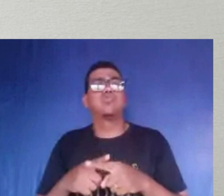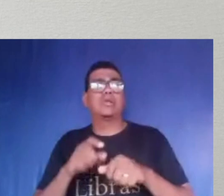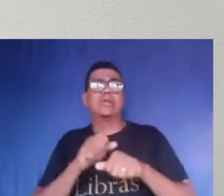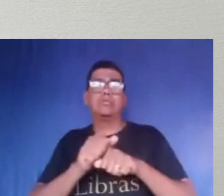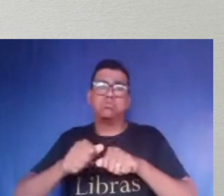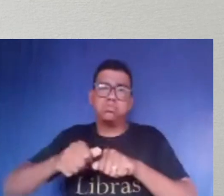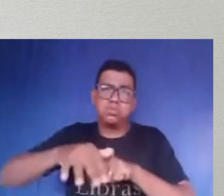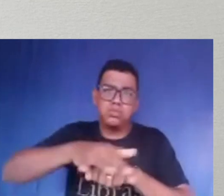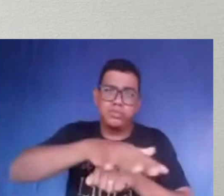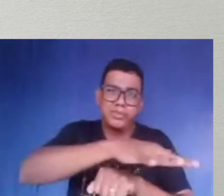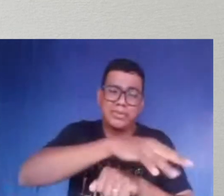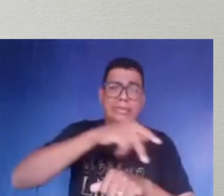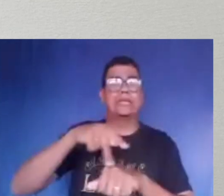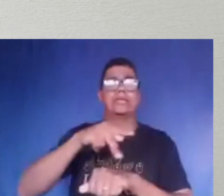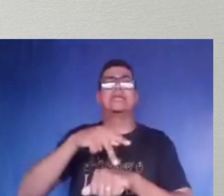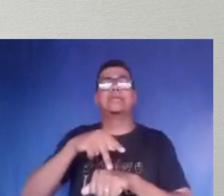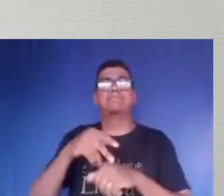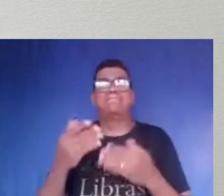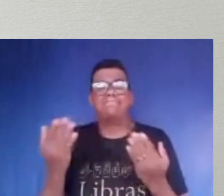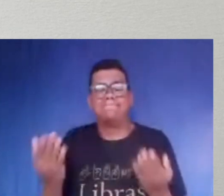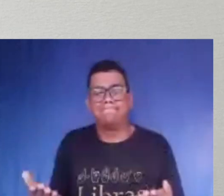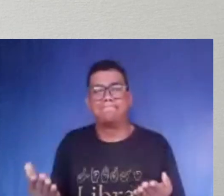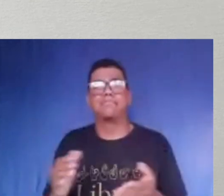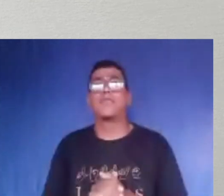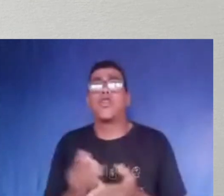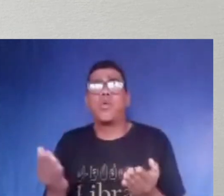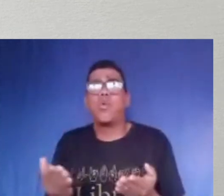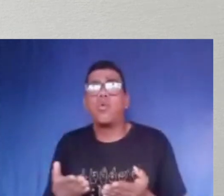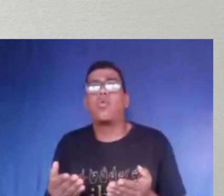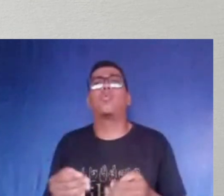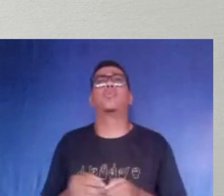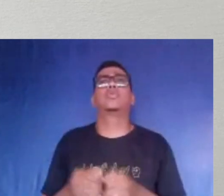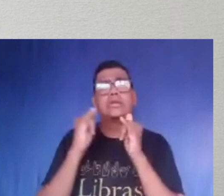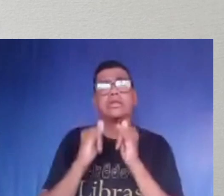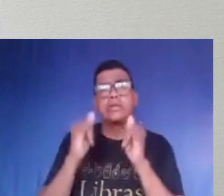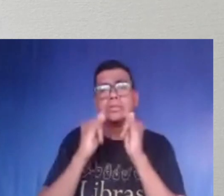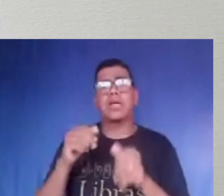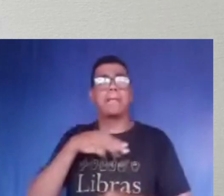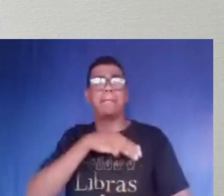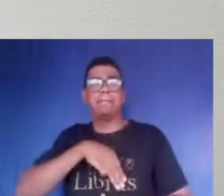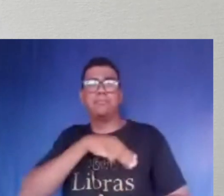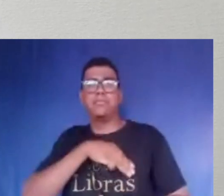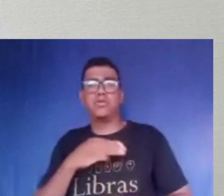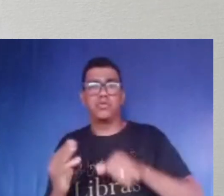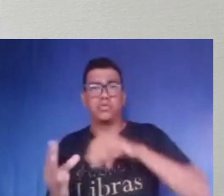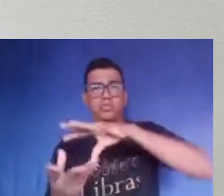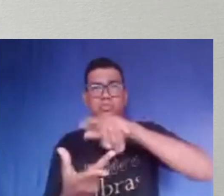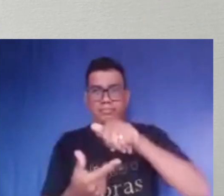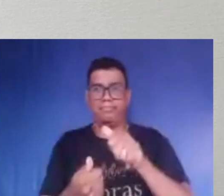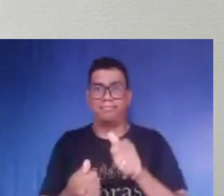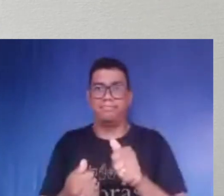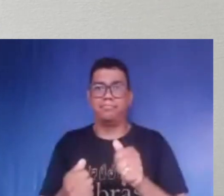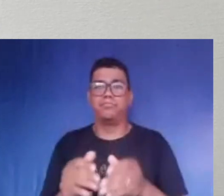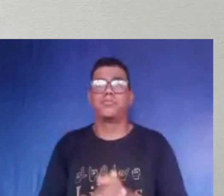né, devido ao avanço da pandemia no país e no nosso estado. Hoje nós vamos falar um pouco de missões